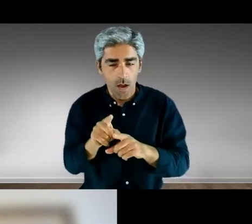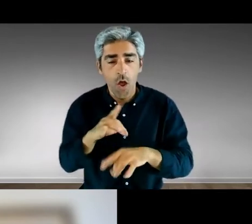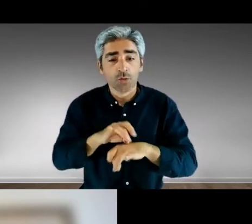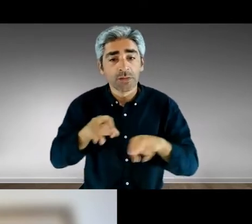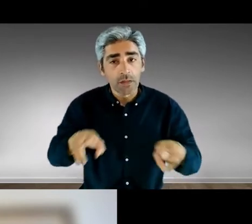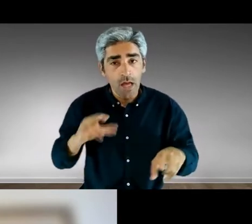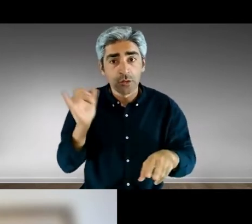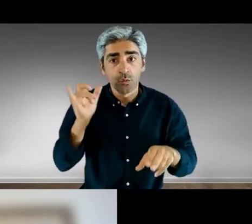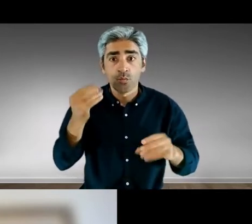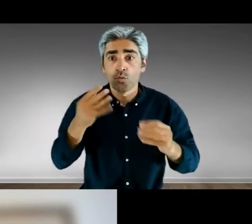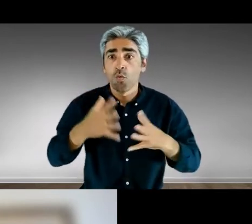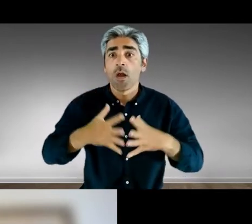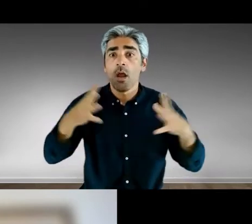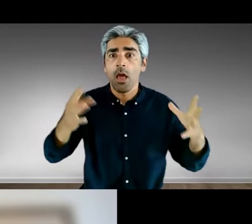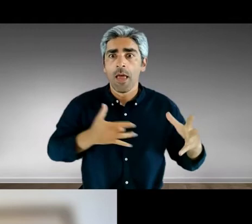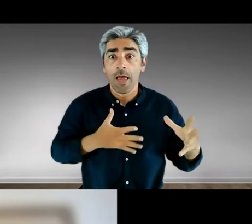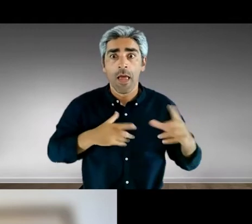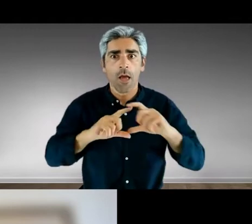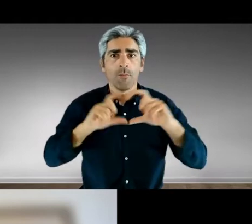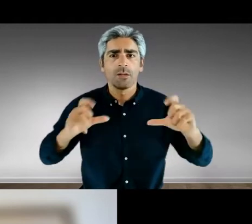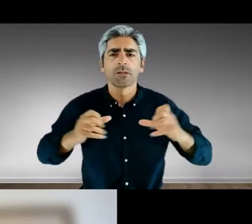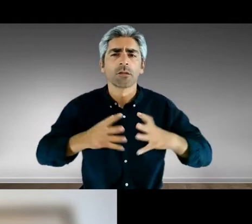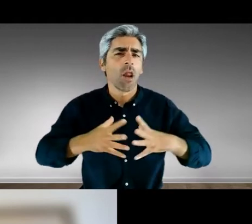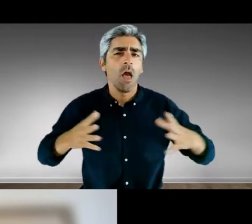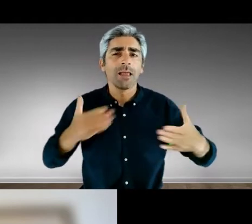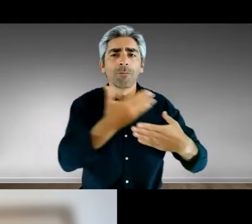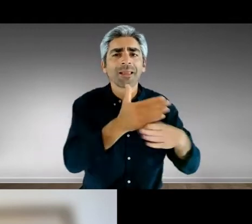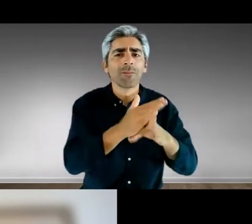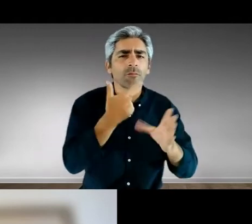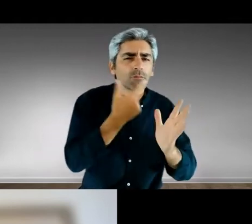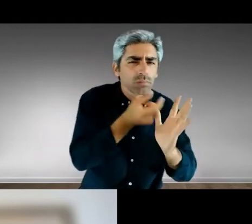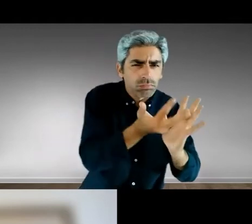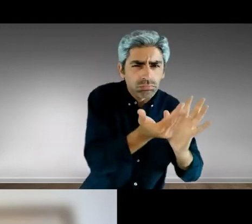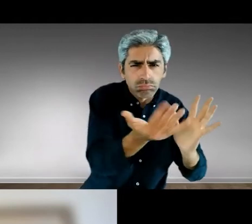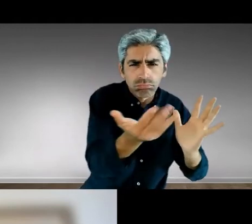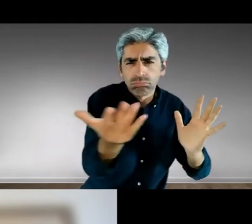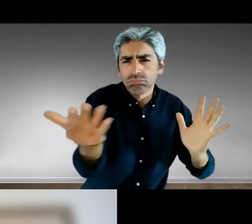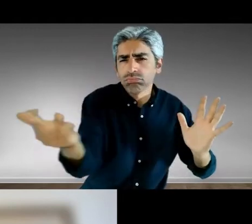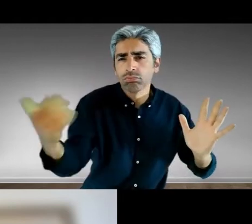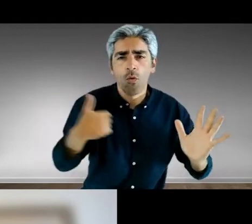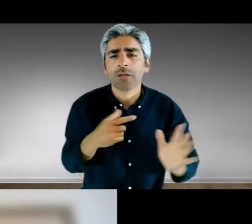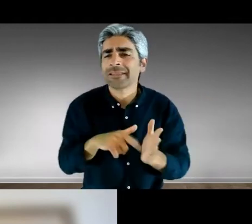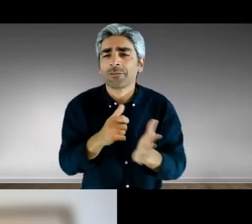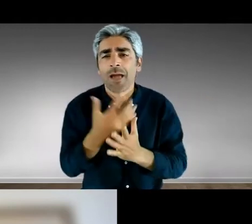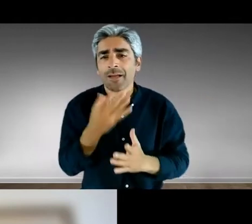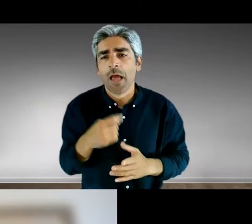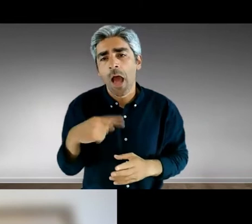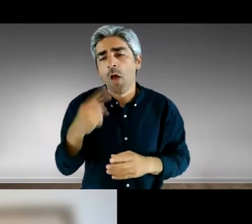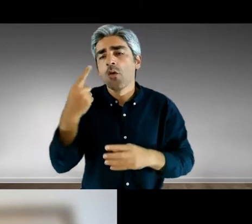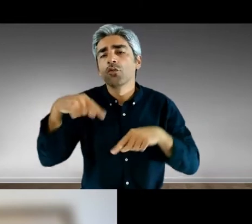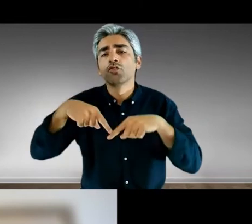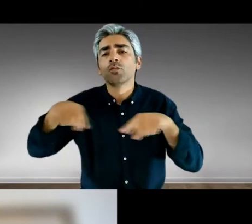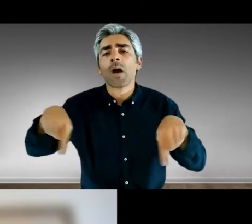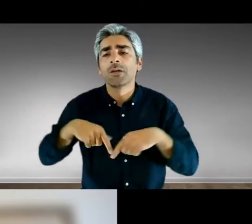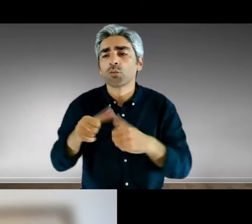instituição tão grande, é uma empresa no final tão grande, com tantos departamentos, que eu sempre acreditei de forma sincera que há um espaço onde toda a